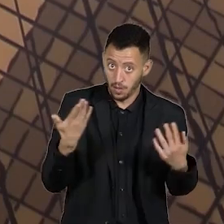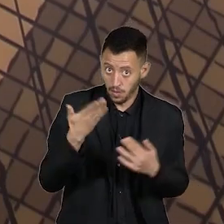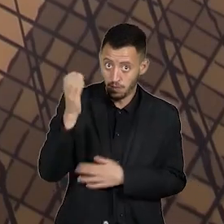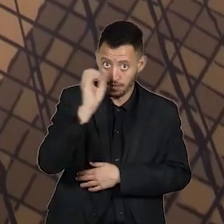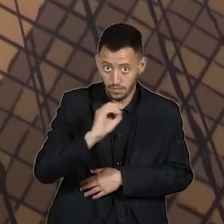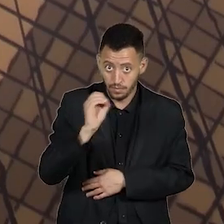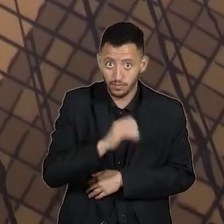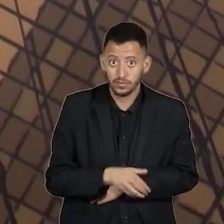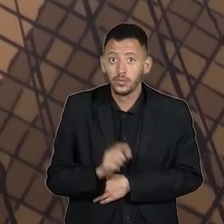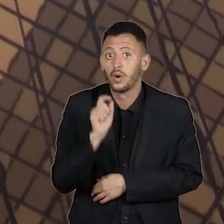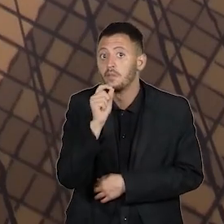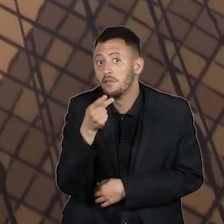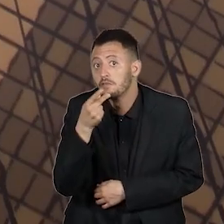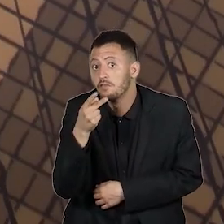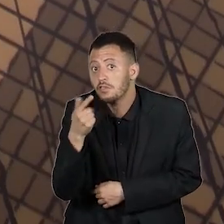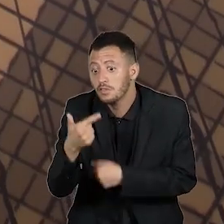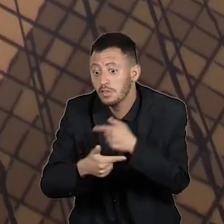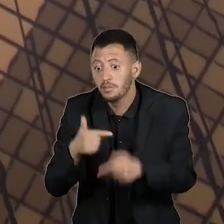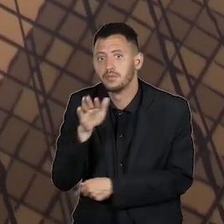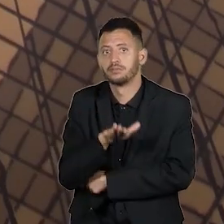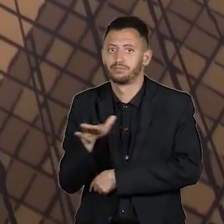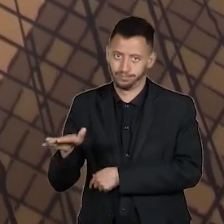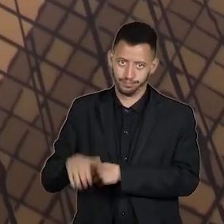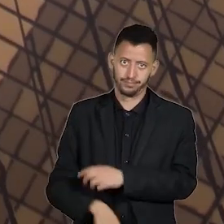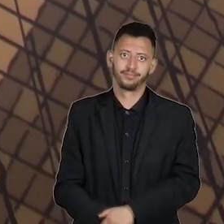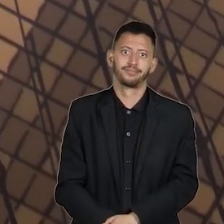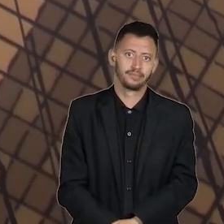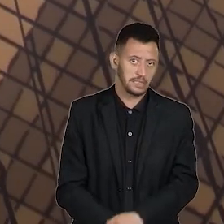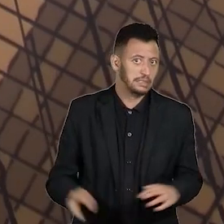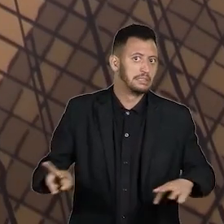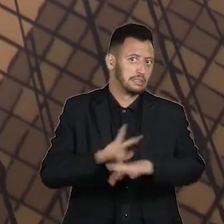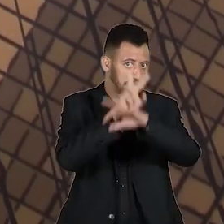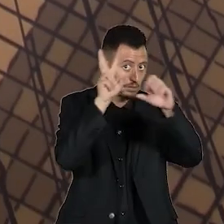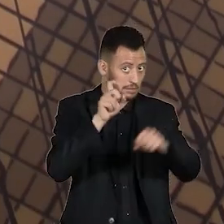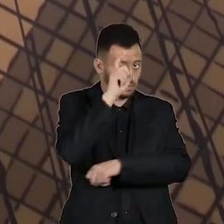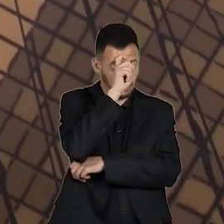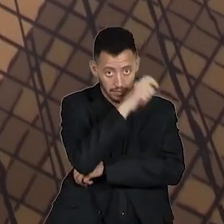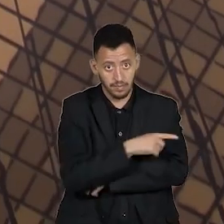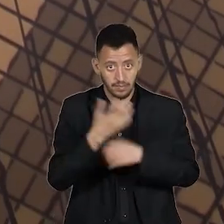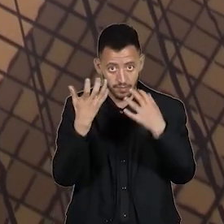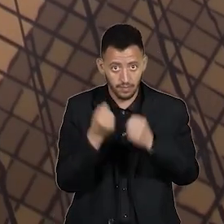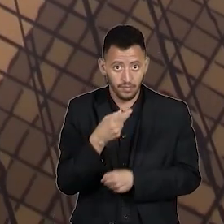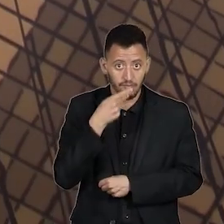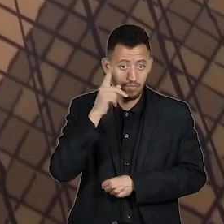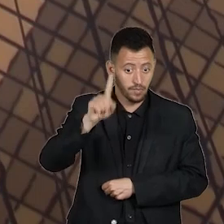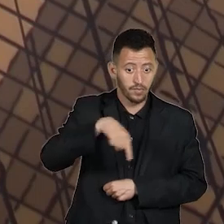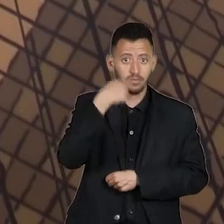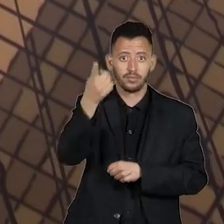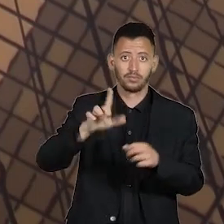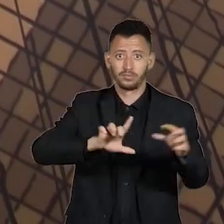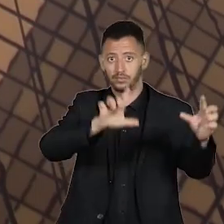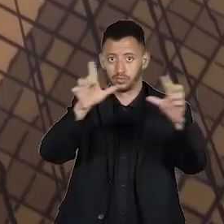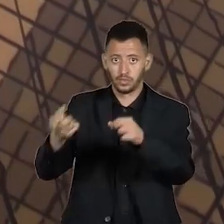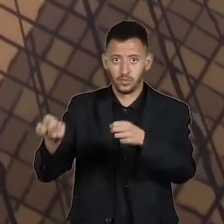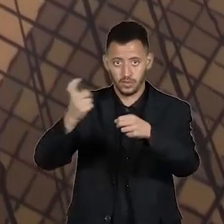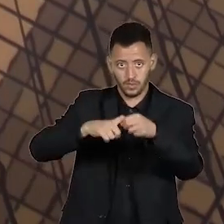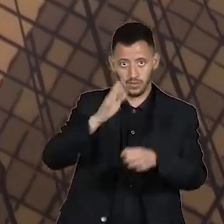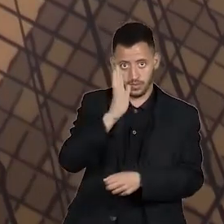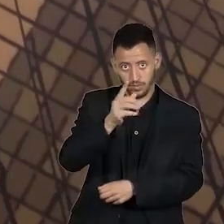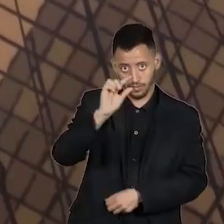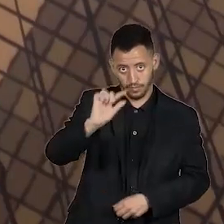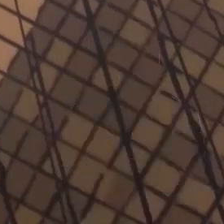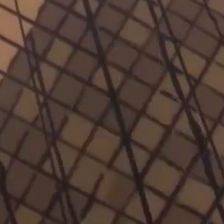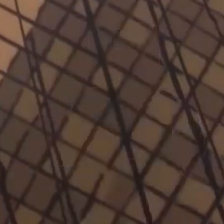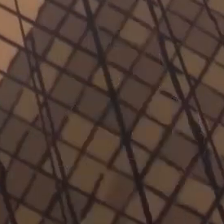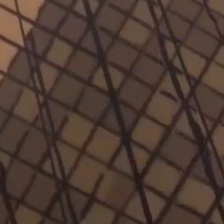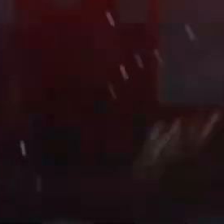daí, estamos em outubro, né? E o que falar de trabalho infantil? É um tema difícil. Vamos falar sobre isso no próximo bloco. Eu